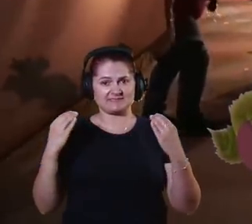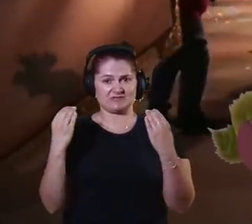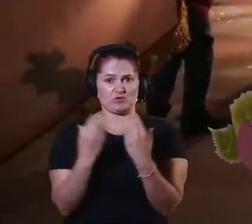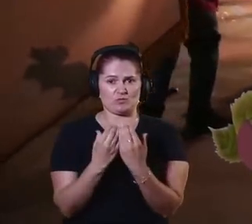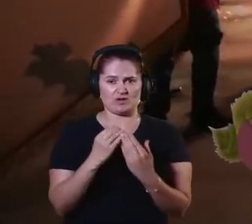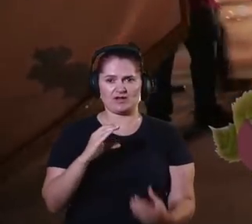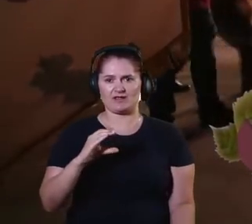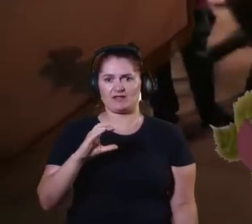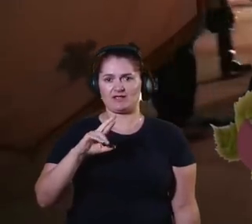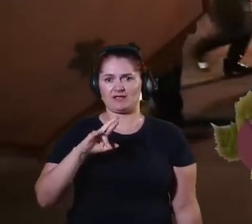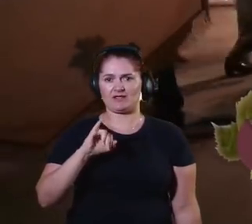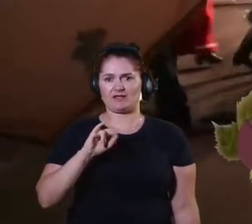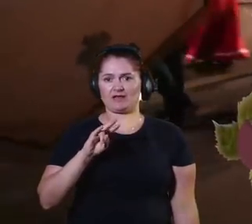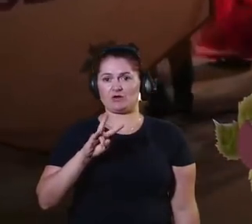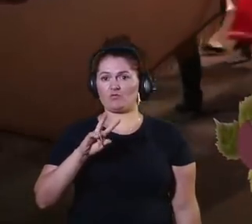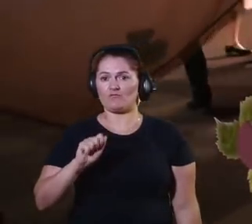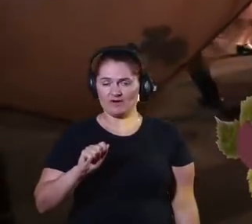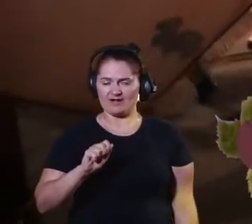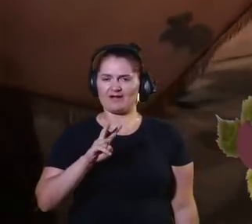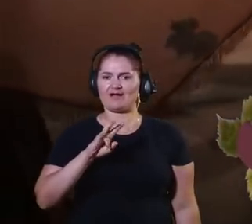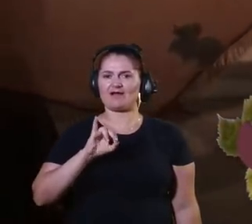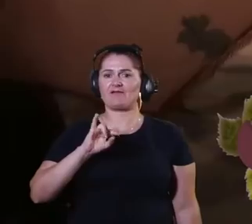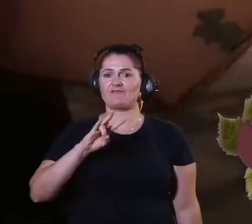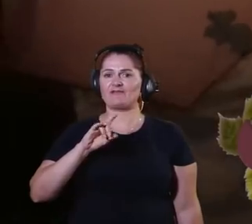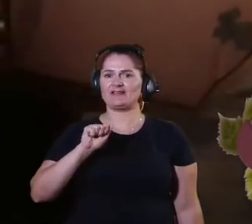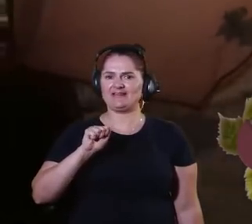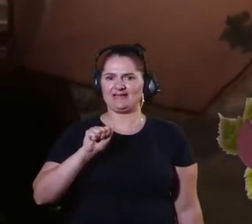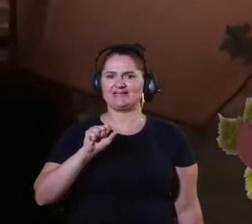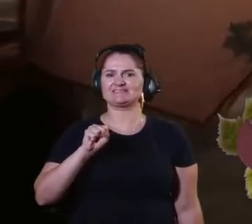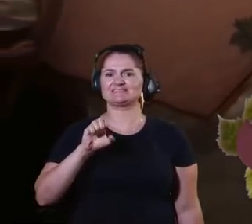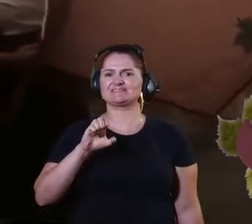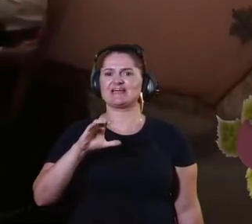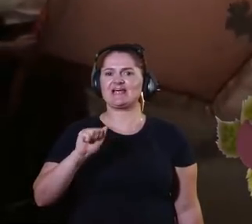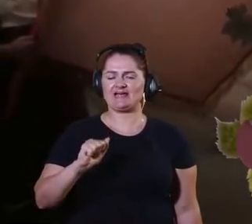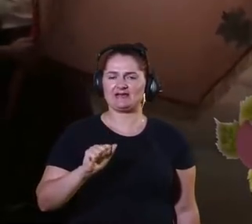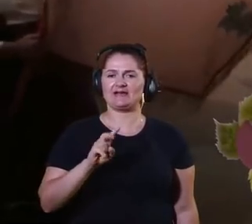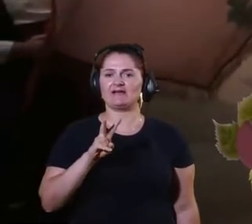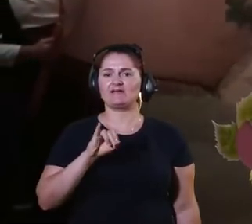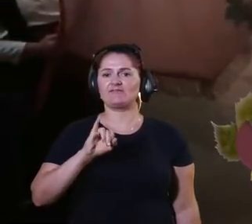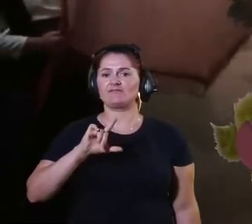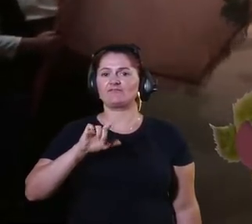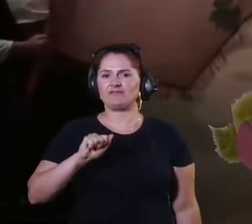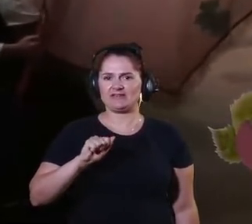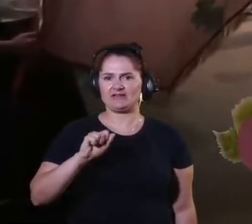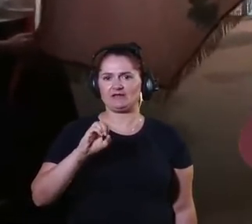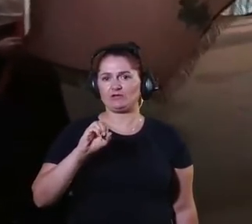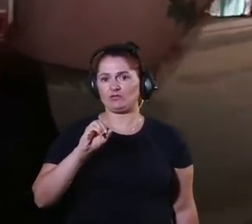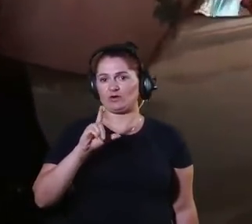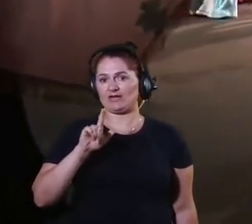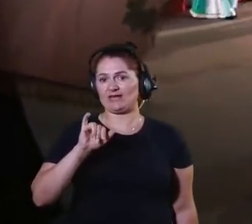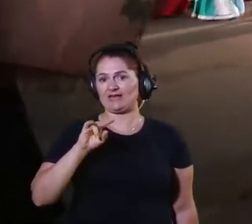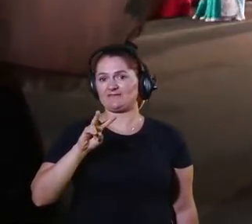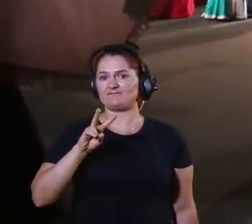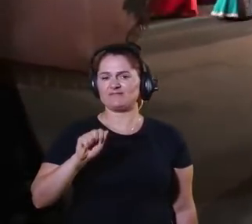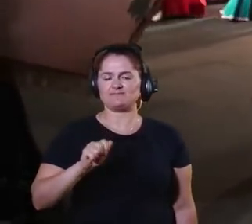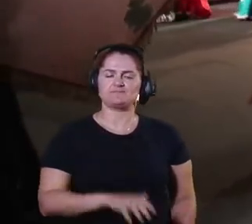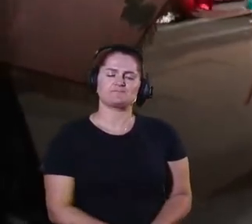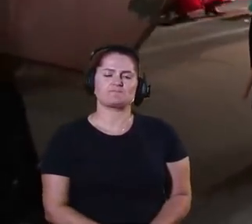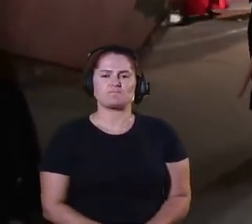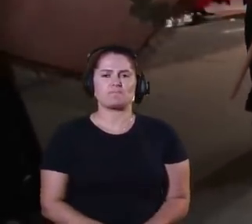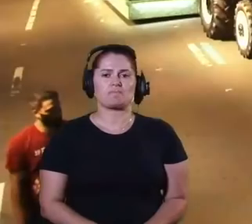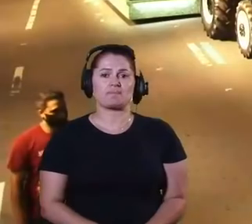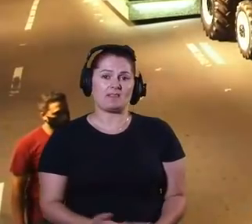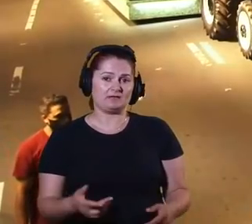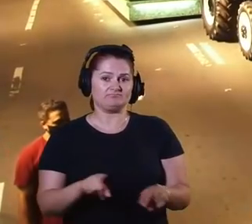Criúva, Vila Seca e Vila Oliva. E a gente vê ali o pessoal da Vila Oliva, né?